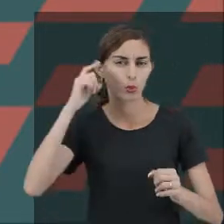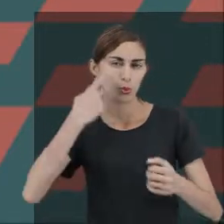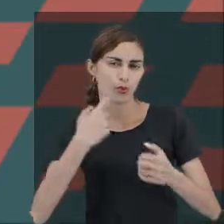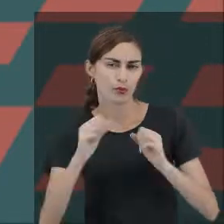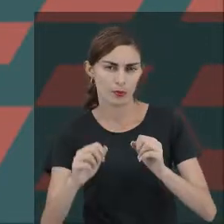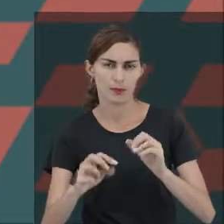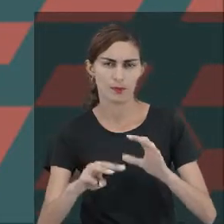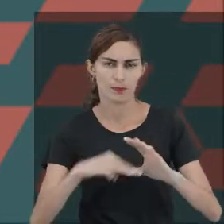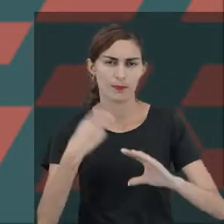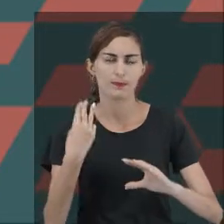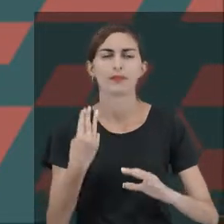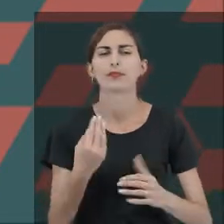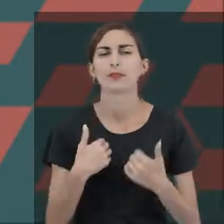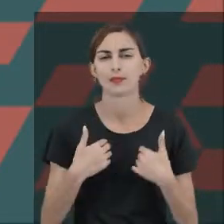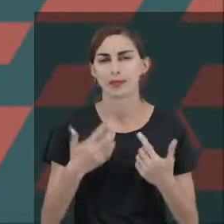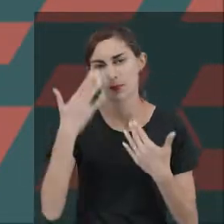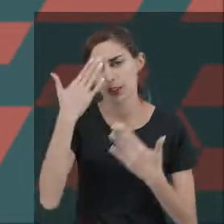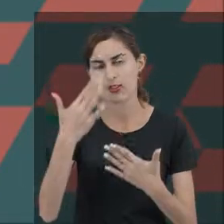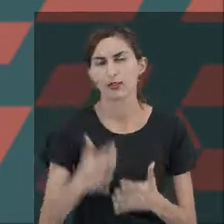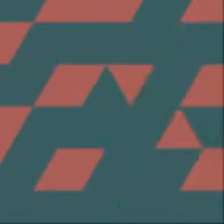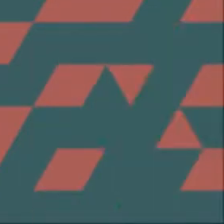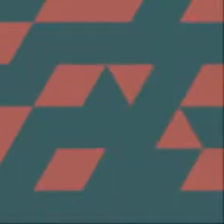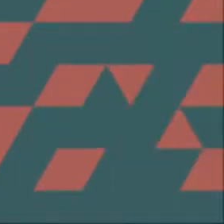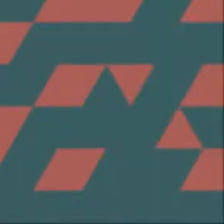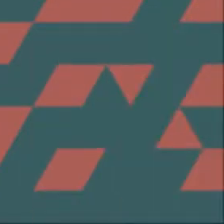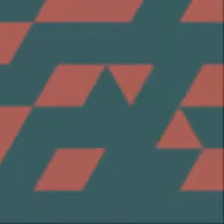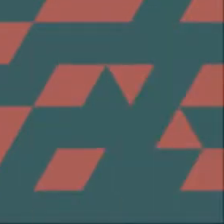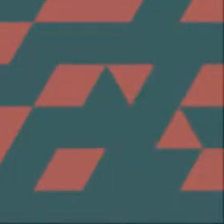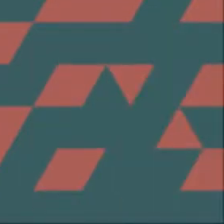o meu e-mail aí na apresentação, estamos à disposição. Qualquer dúvida, só é falar diretamente conosco. Obrigado.